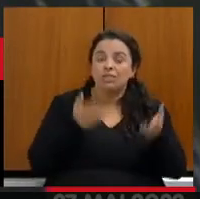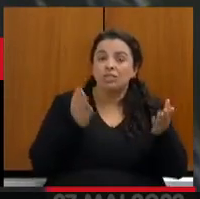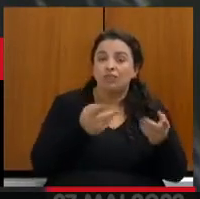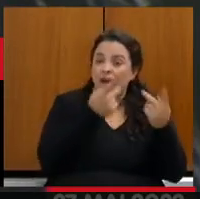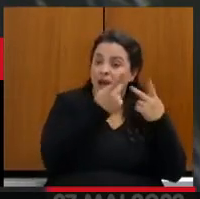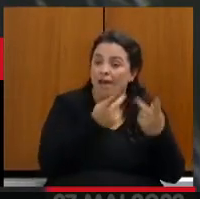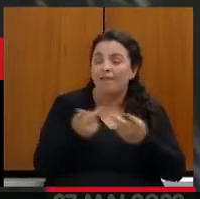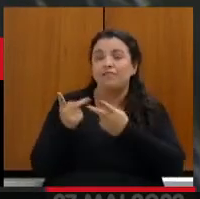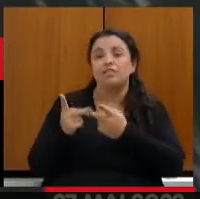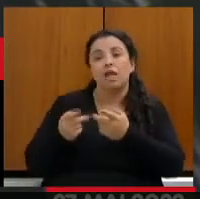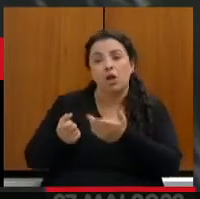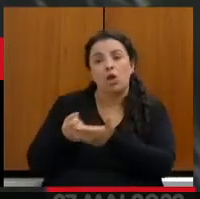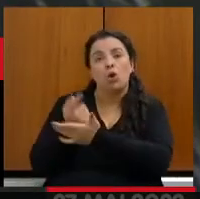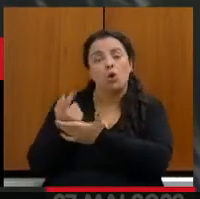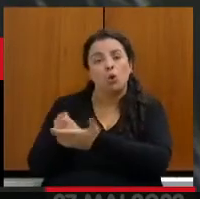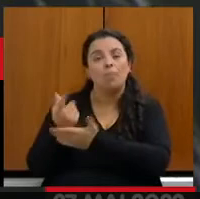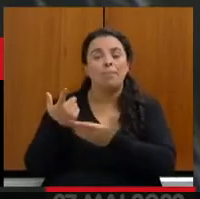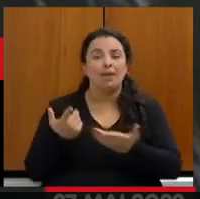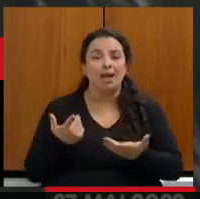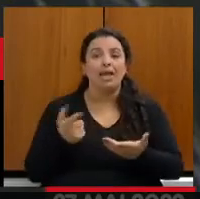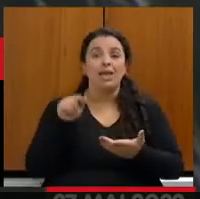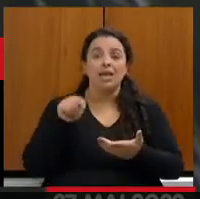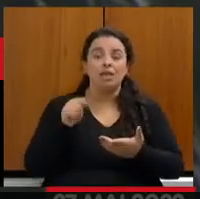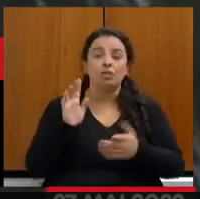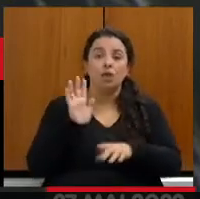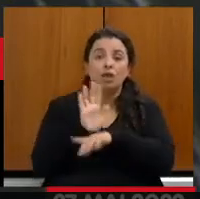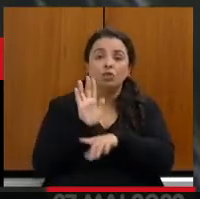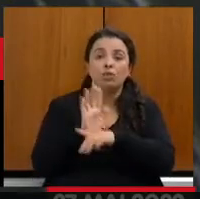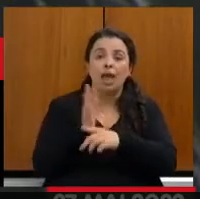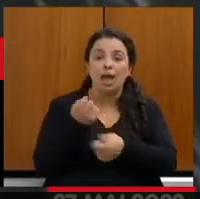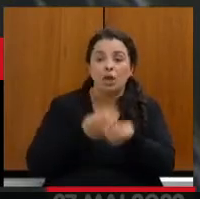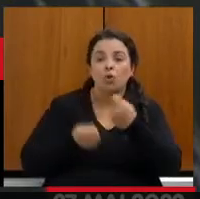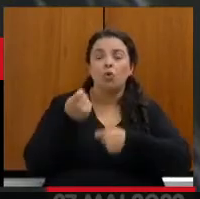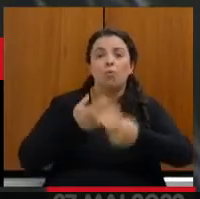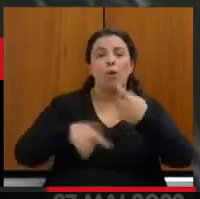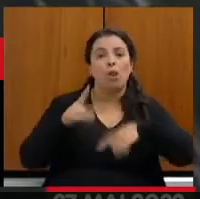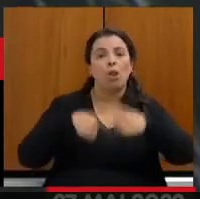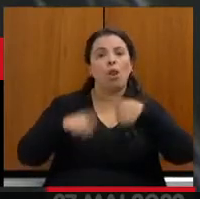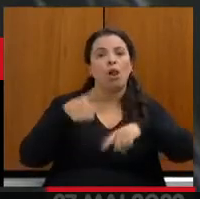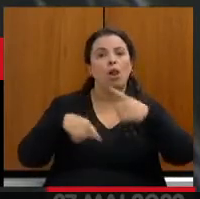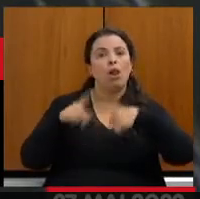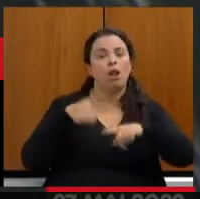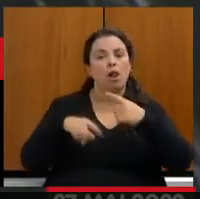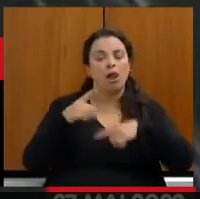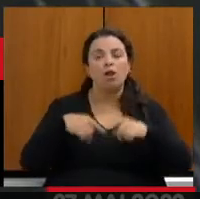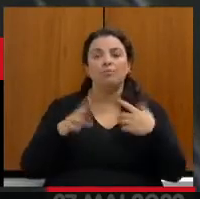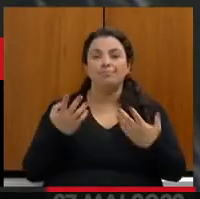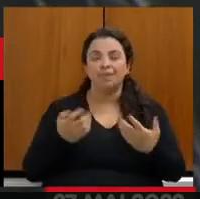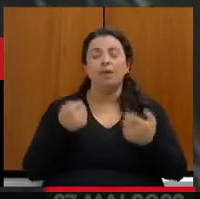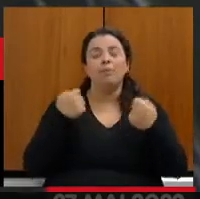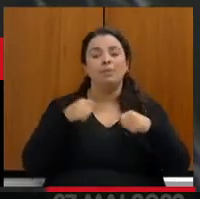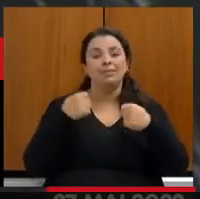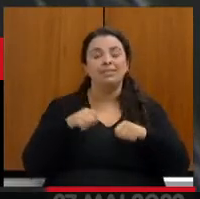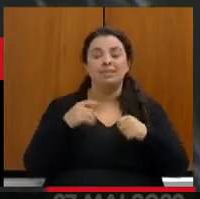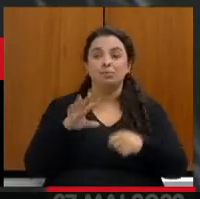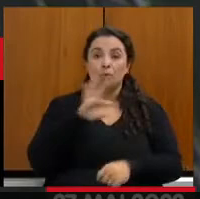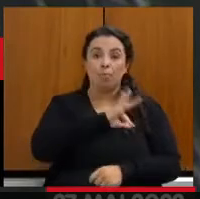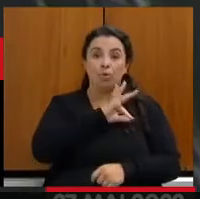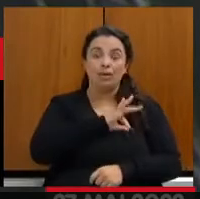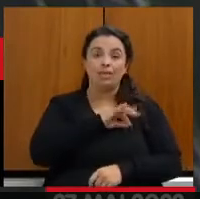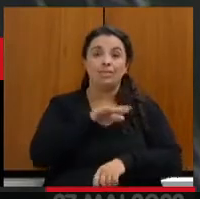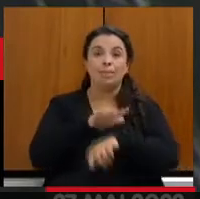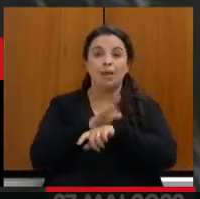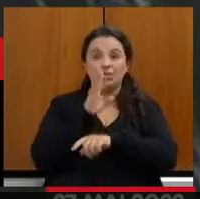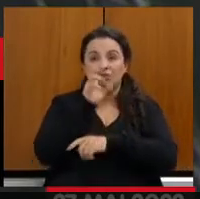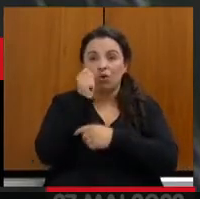comprarem e assim fazer a economia regional dirar nós precisamos de um policiamento mais ostensivo lá os